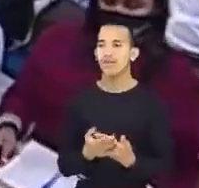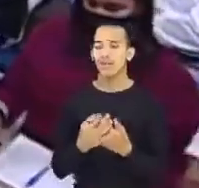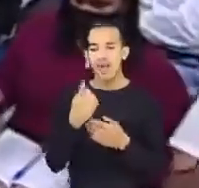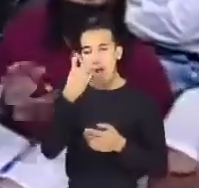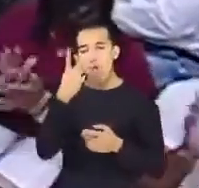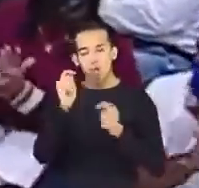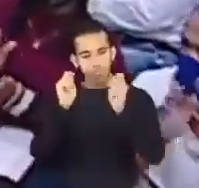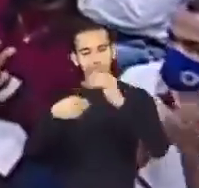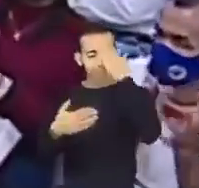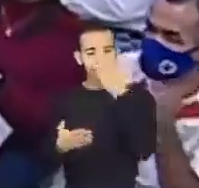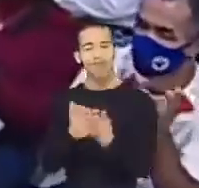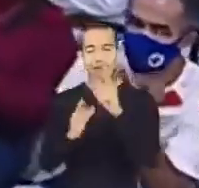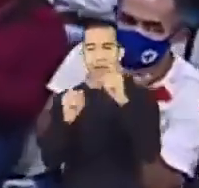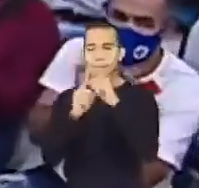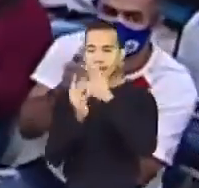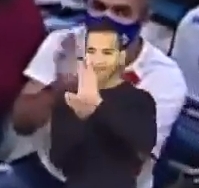única que é confiável.